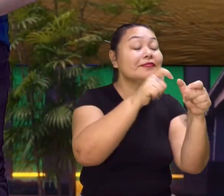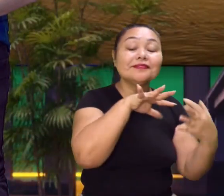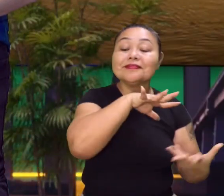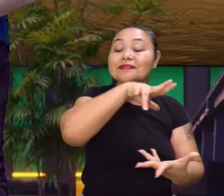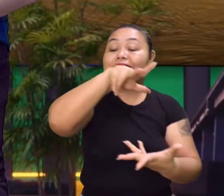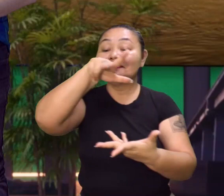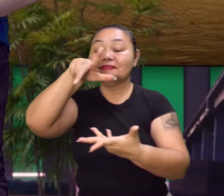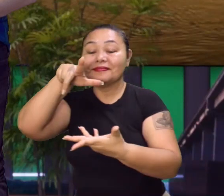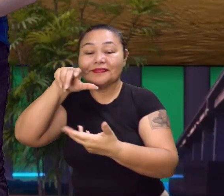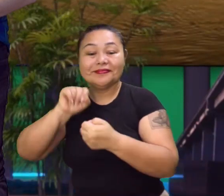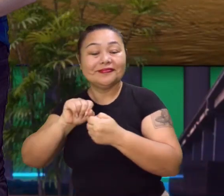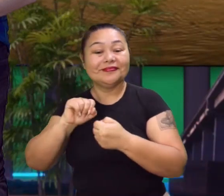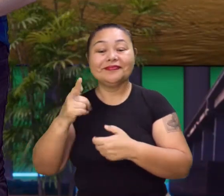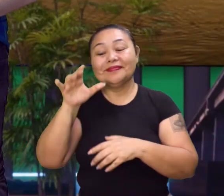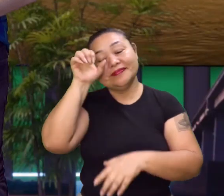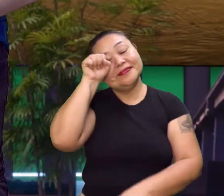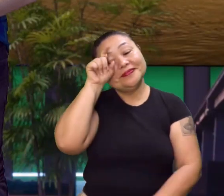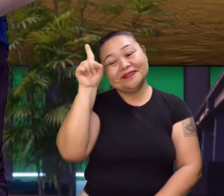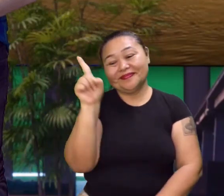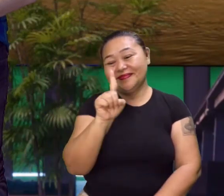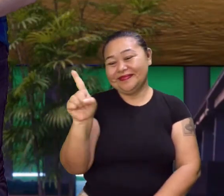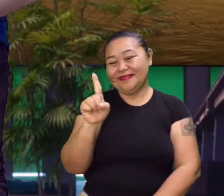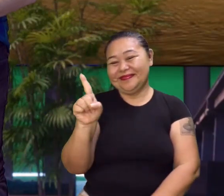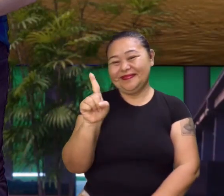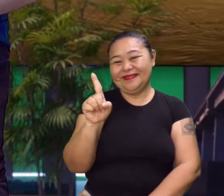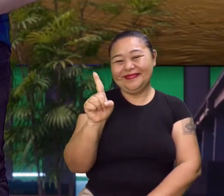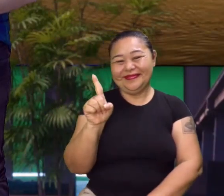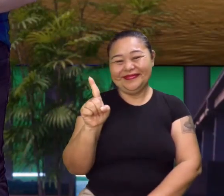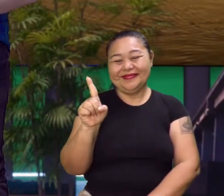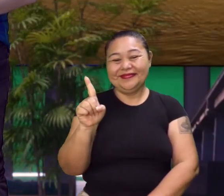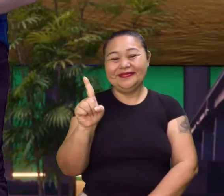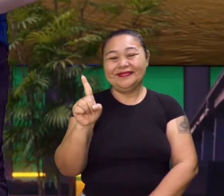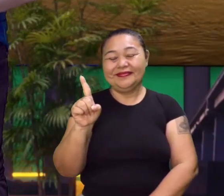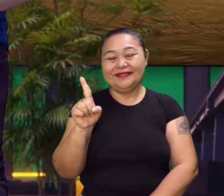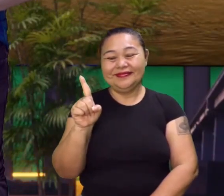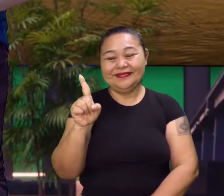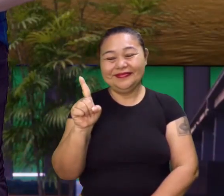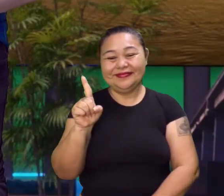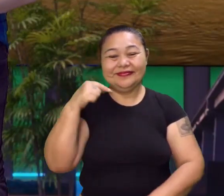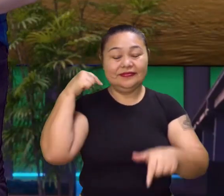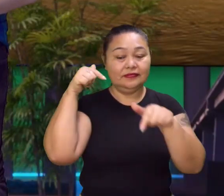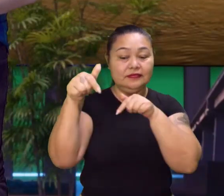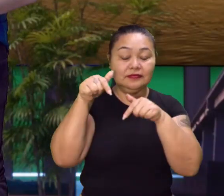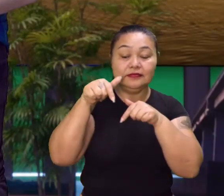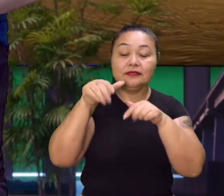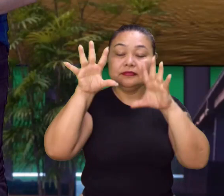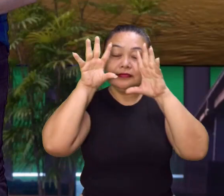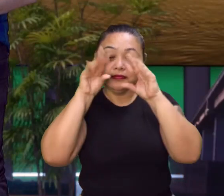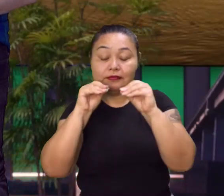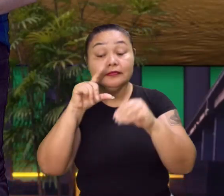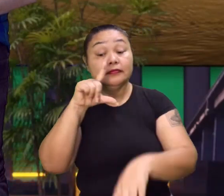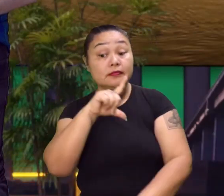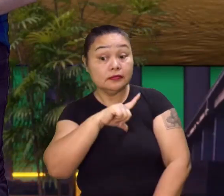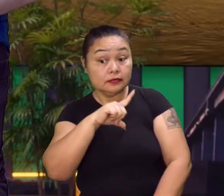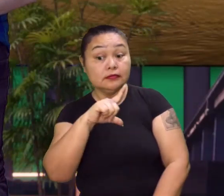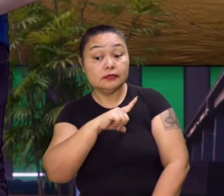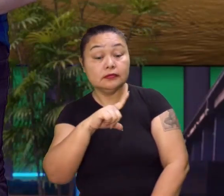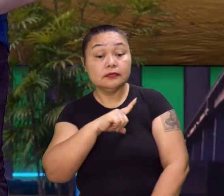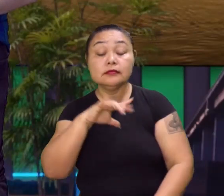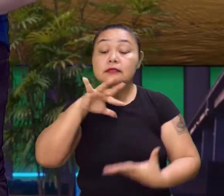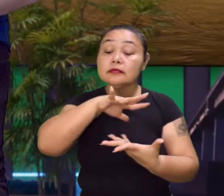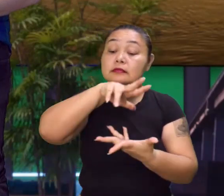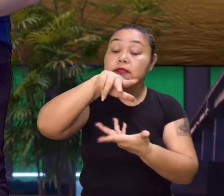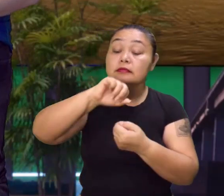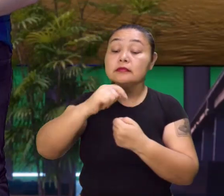planeta, não se dorme mais. Não é isso? As atividades noturnas existem, né? O mundo